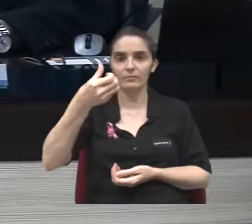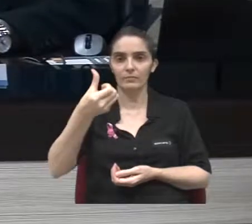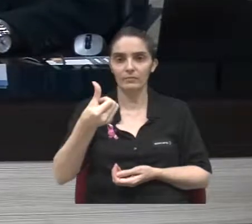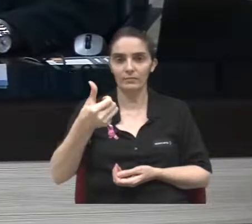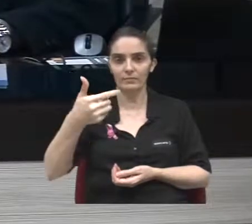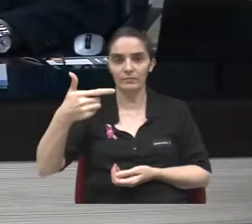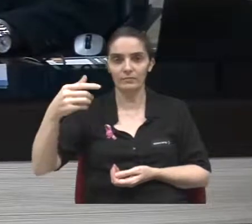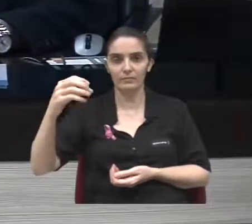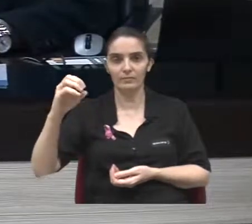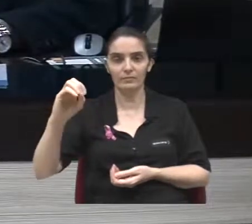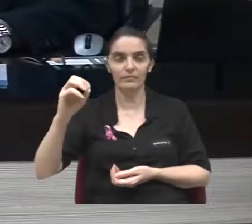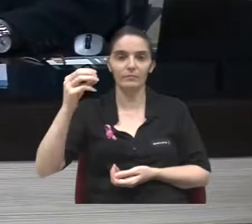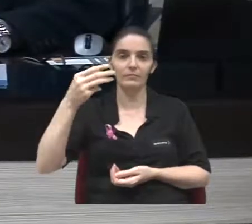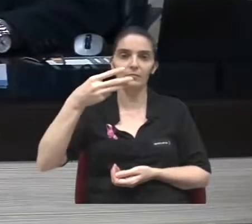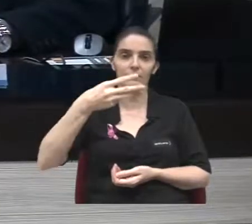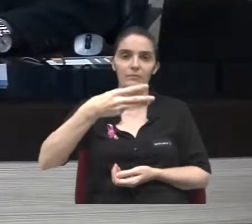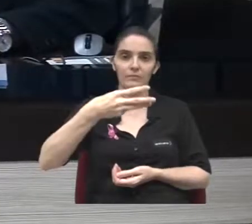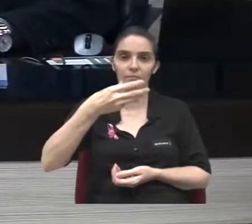3620/19.